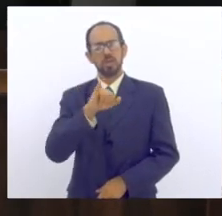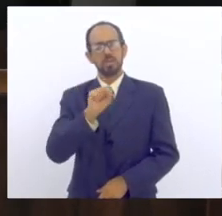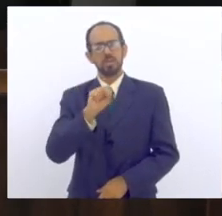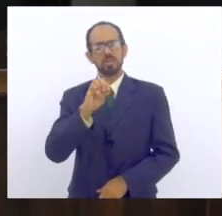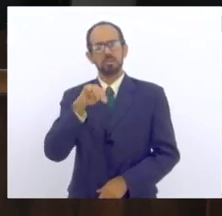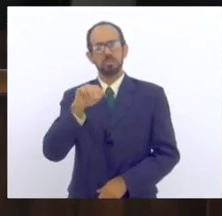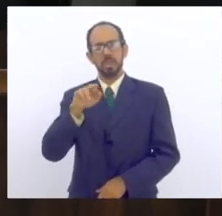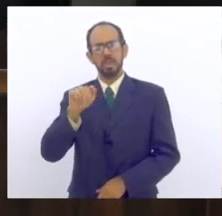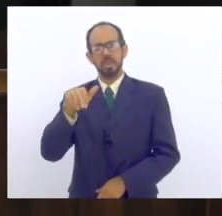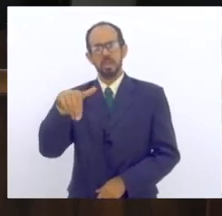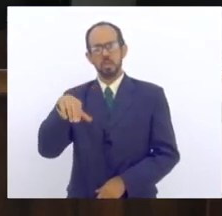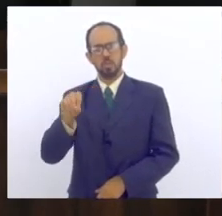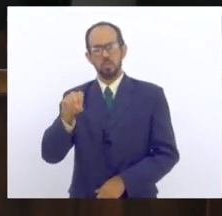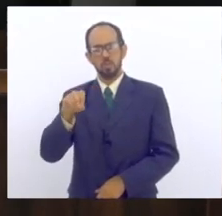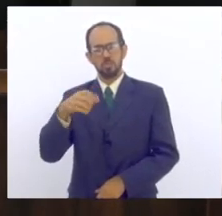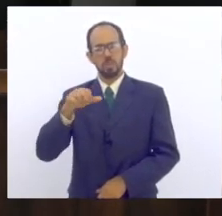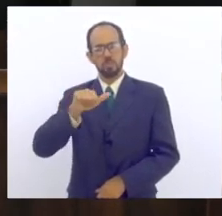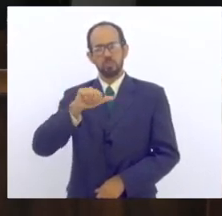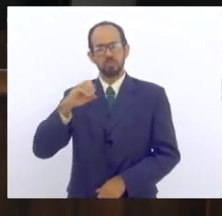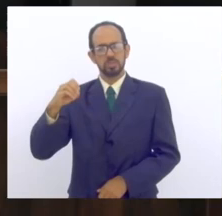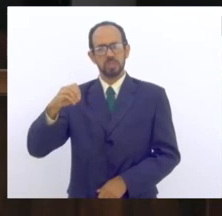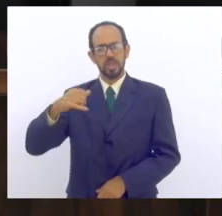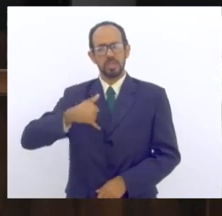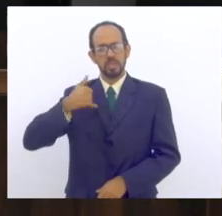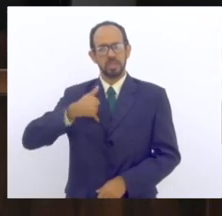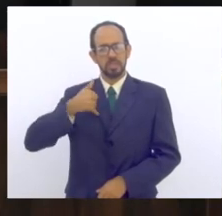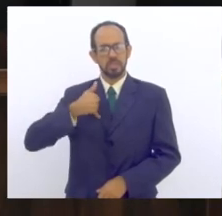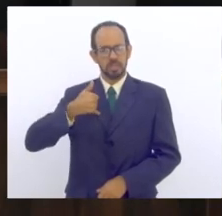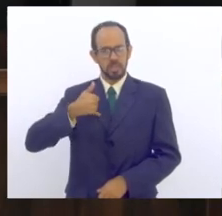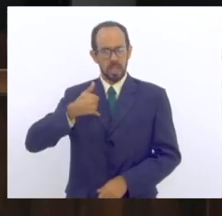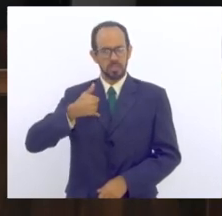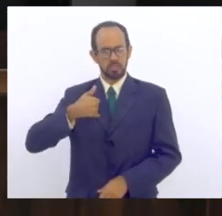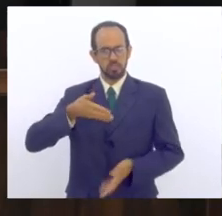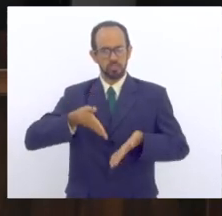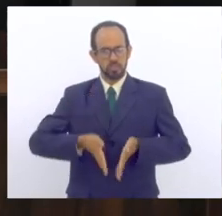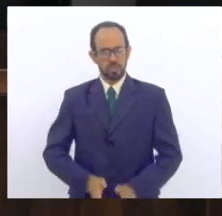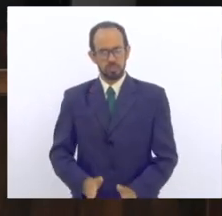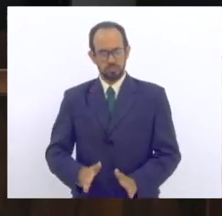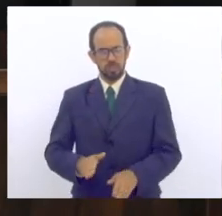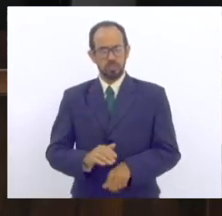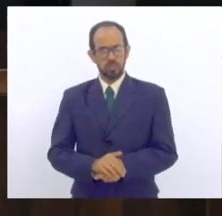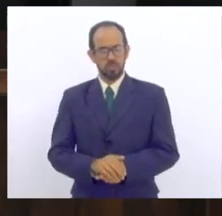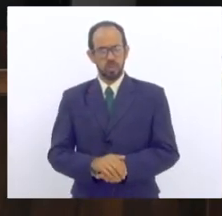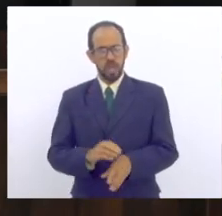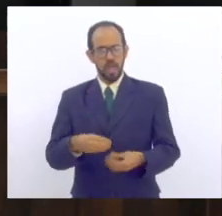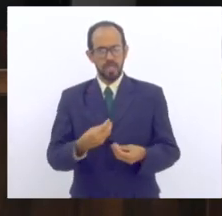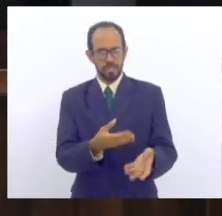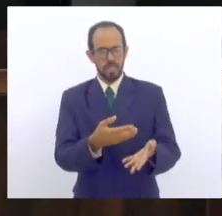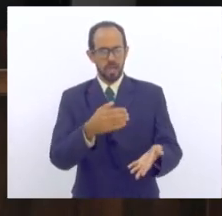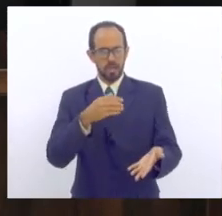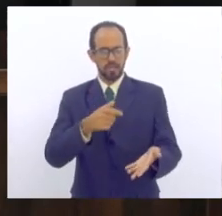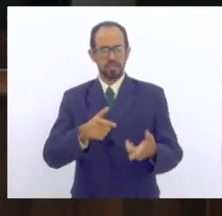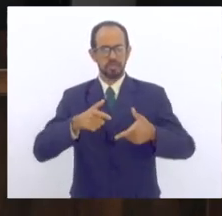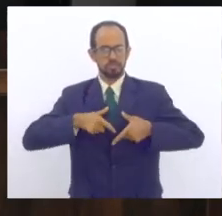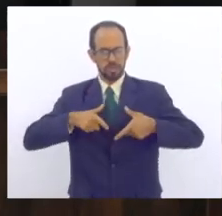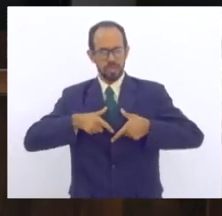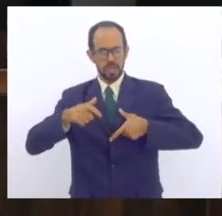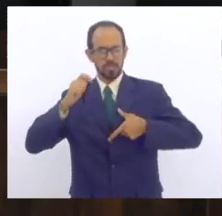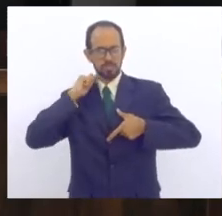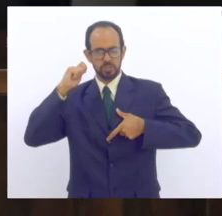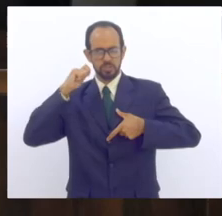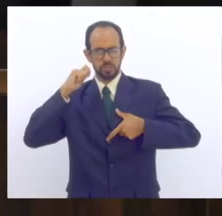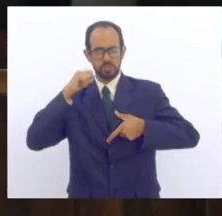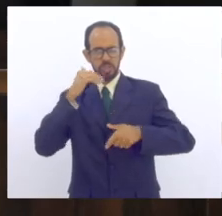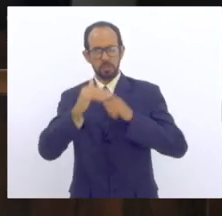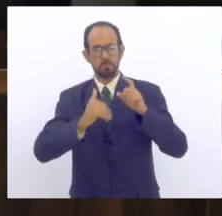pelos seus 100 anos do seu nascimento a entrega desta medalha Tiradentes maior Maria concedida